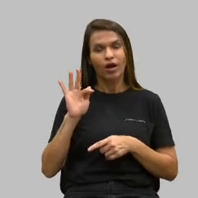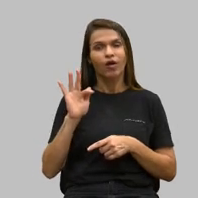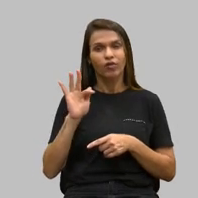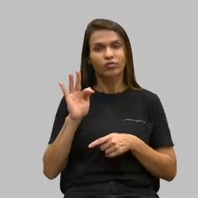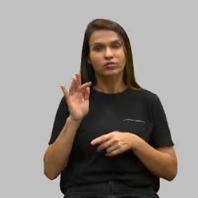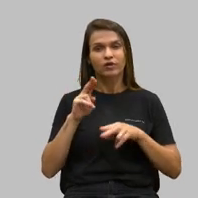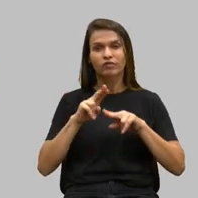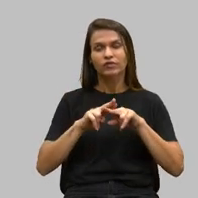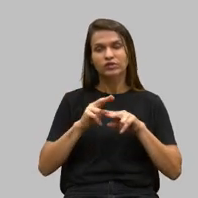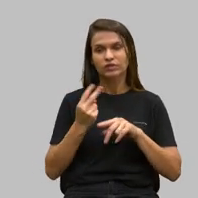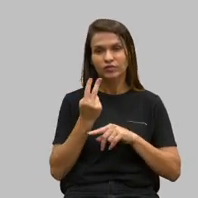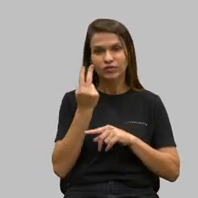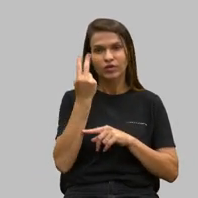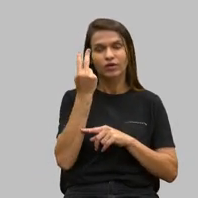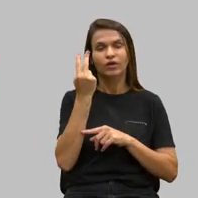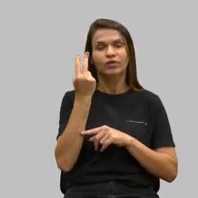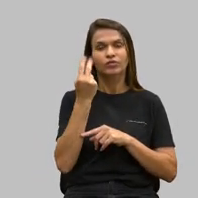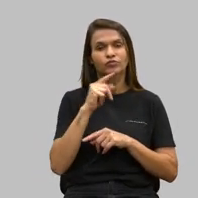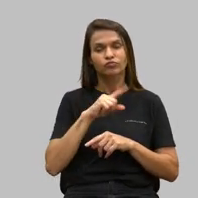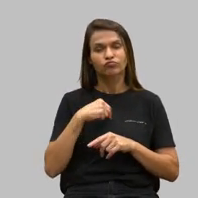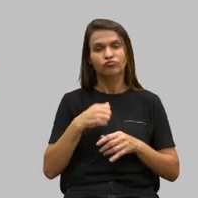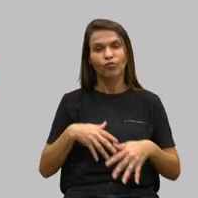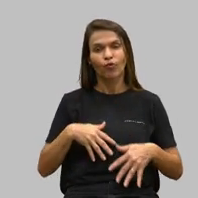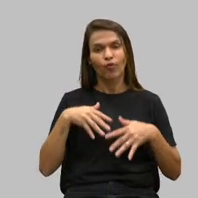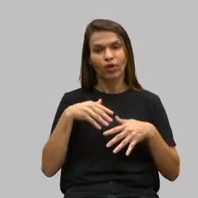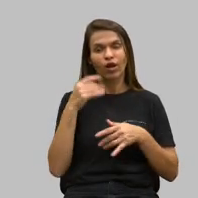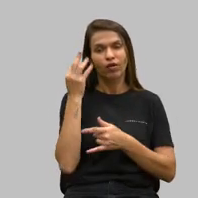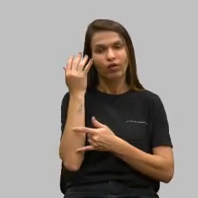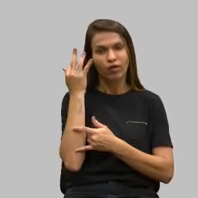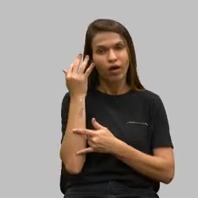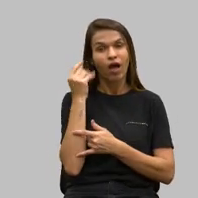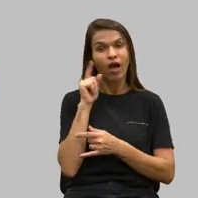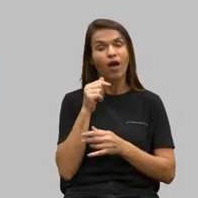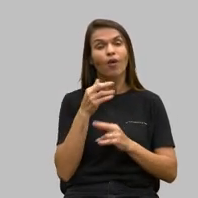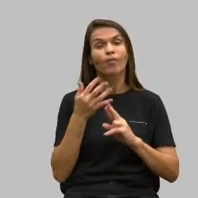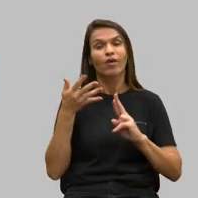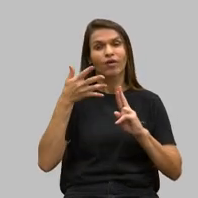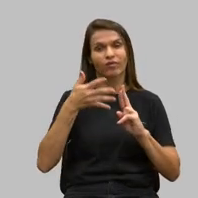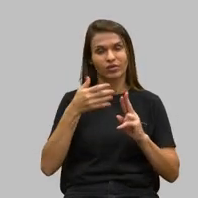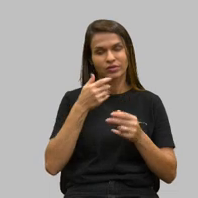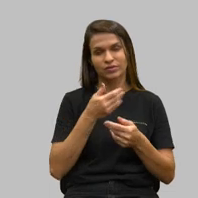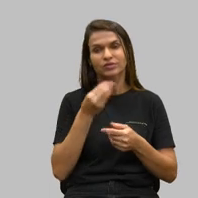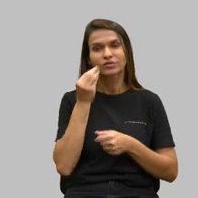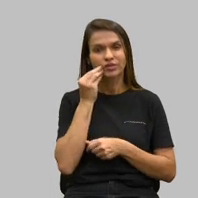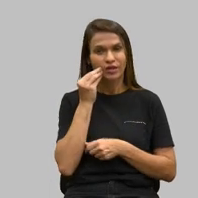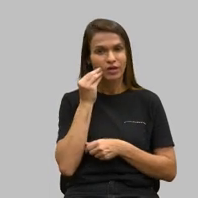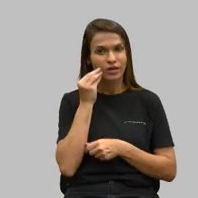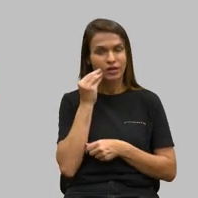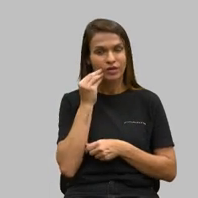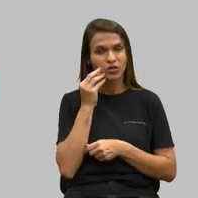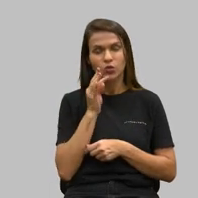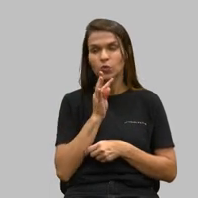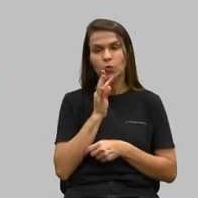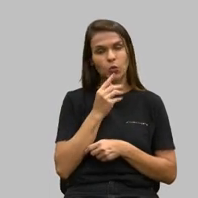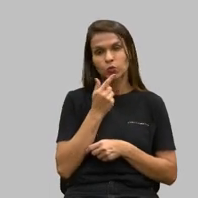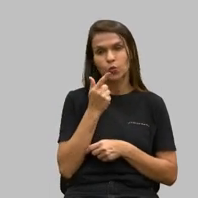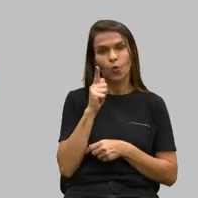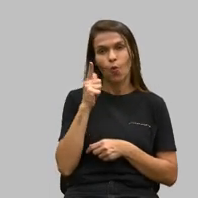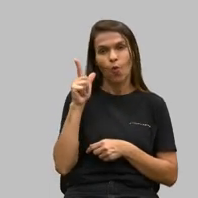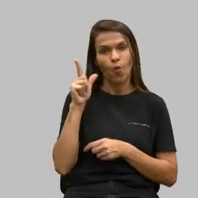e o NUPAD, nós temos que nos orgulhar também que a UFMG é uma referência nesses testes. Não conheço outro